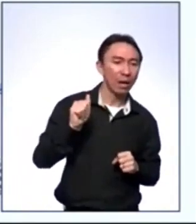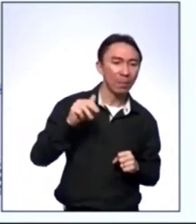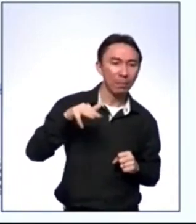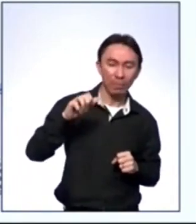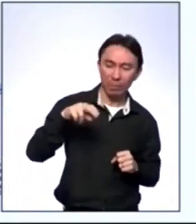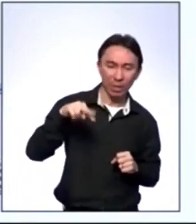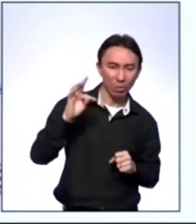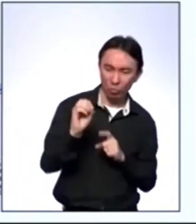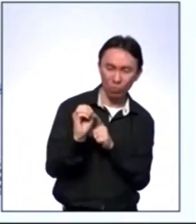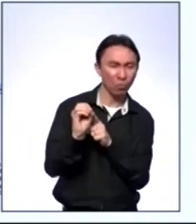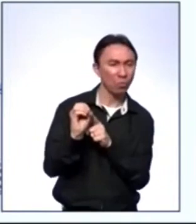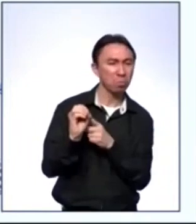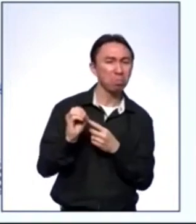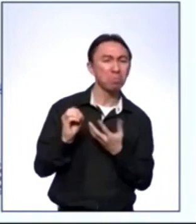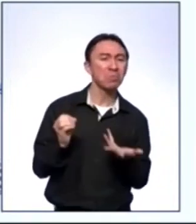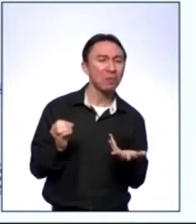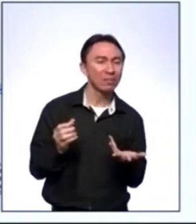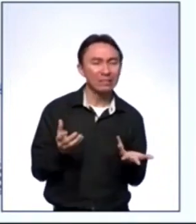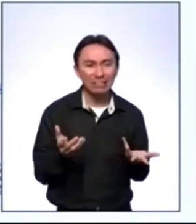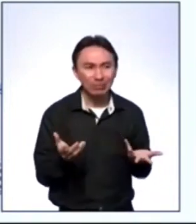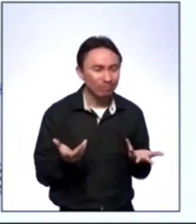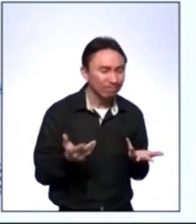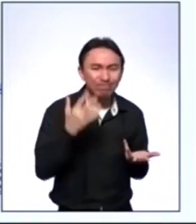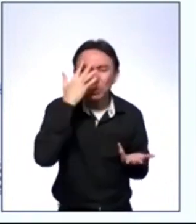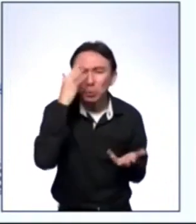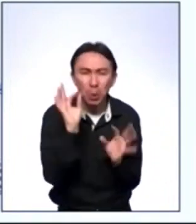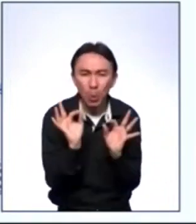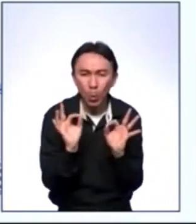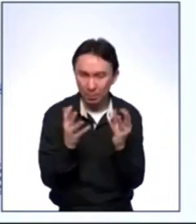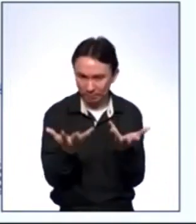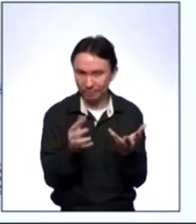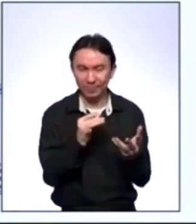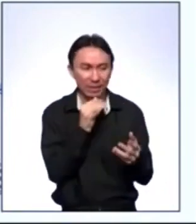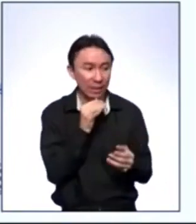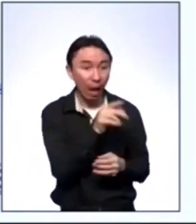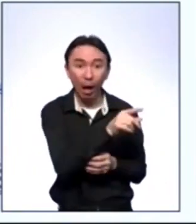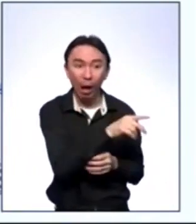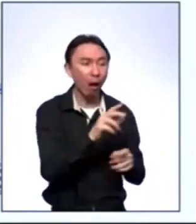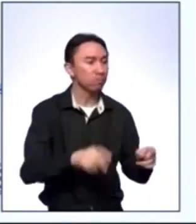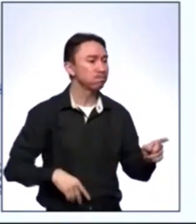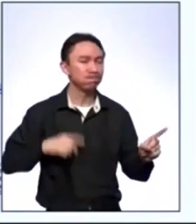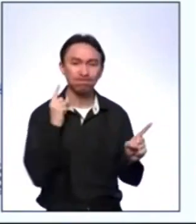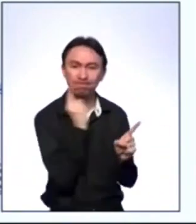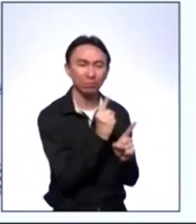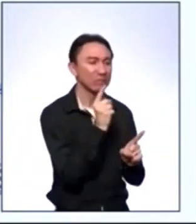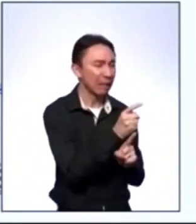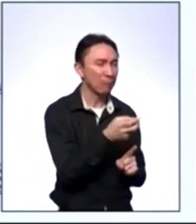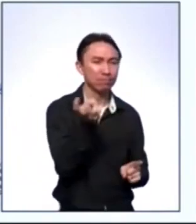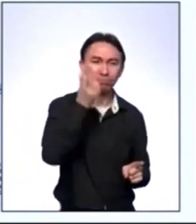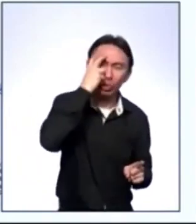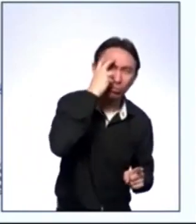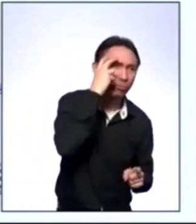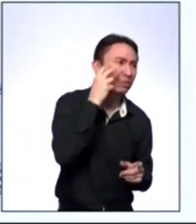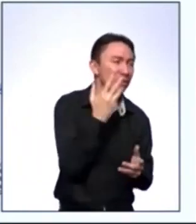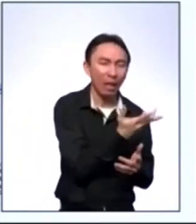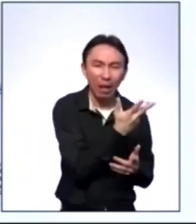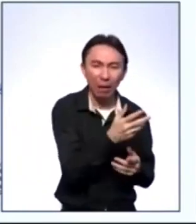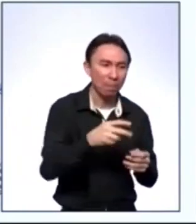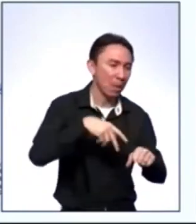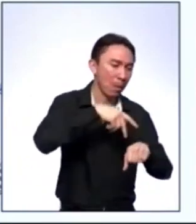Identificada a importância cultural de um vestígio arqueológico, de uma praça, de uma